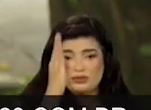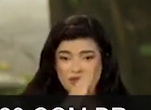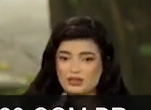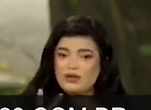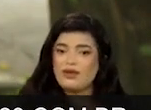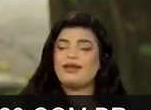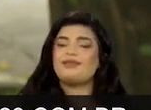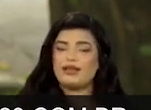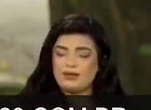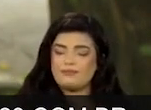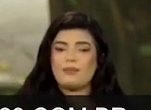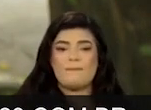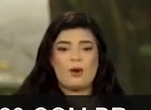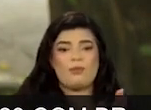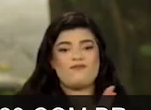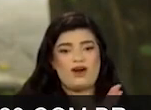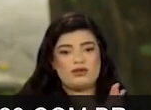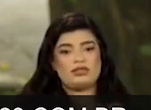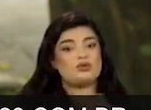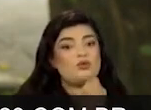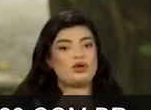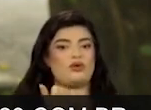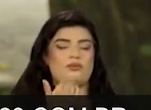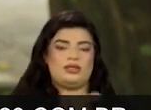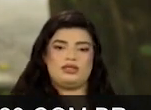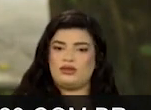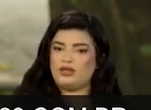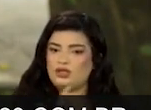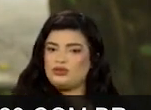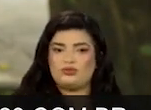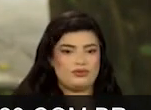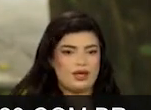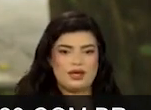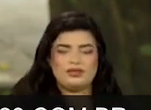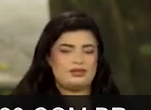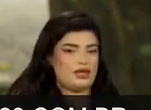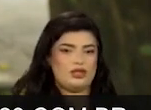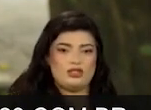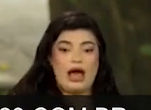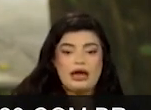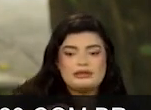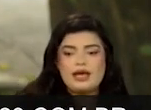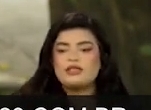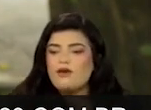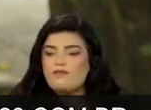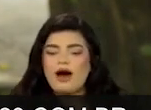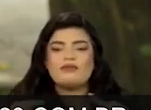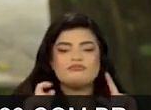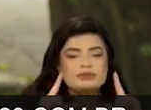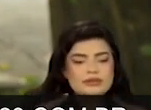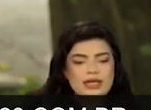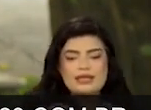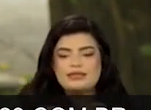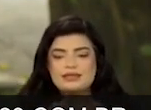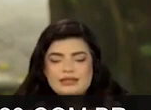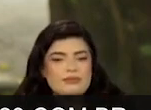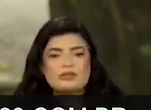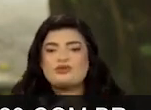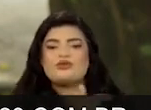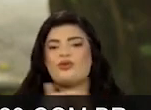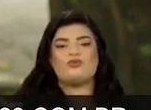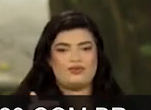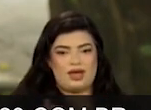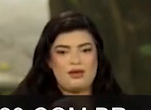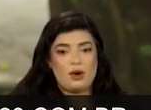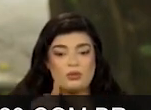em situação de insegurança alimentar, ou seja, não tem garantia de acesso ao mínimo necessário, muito menos